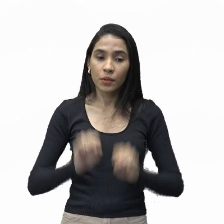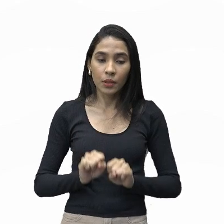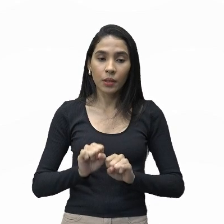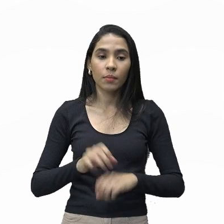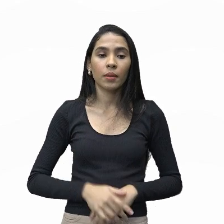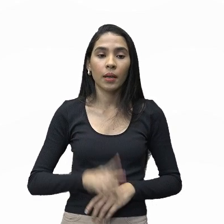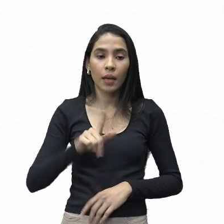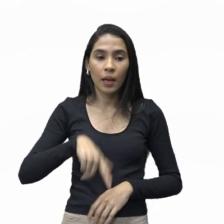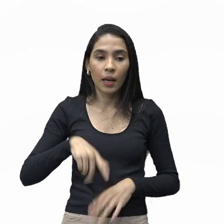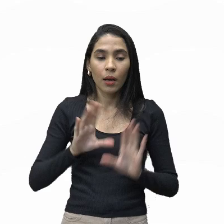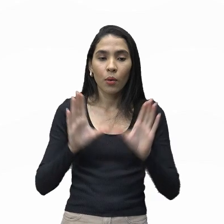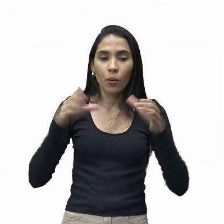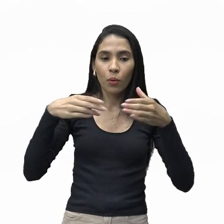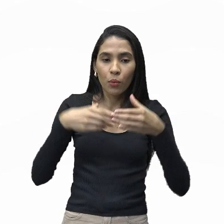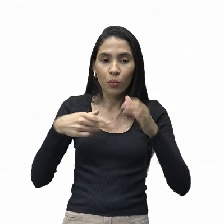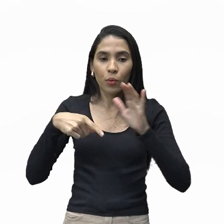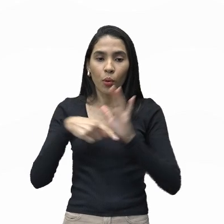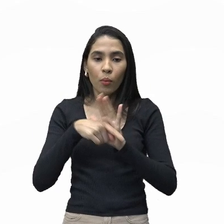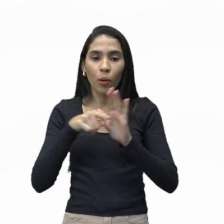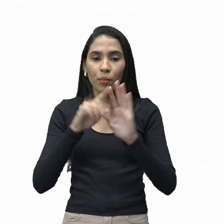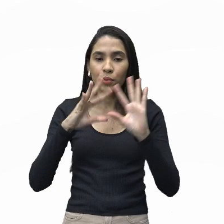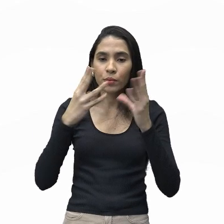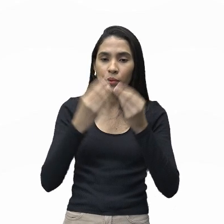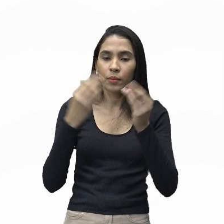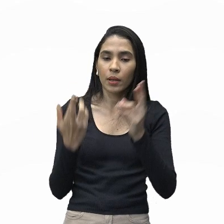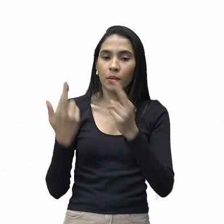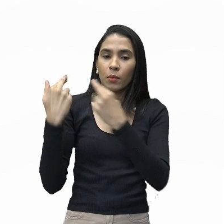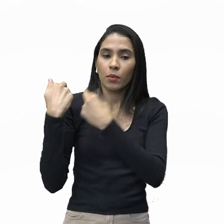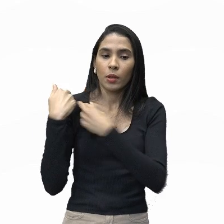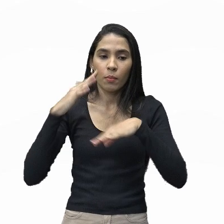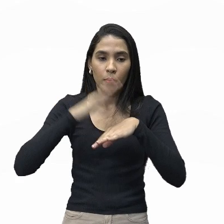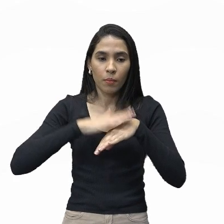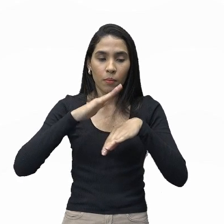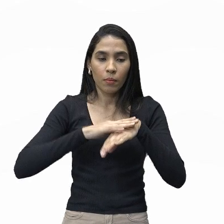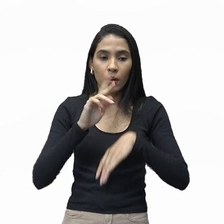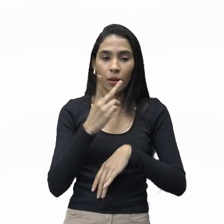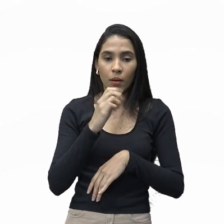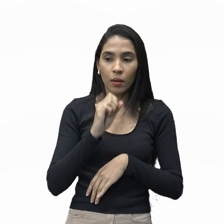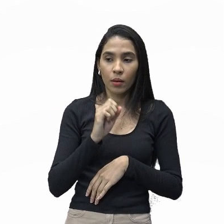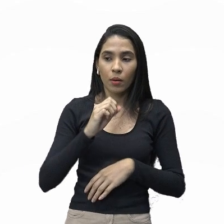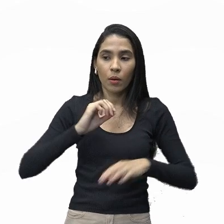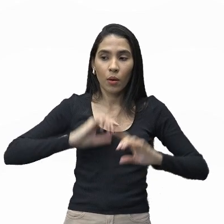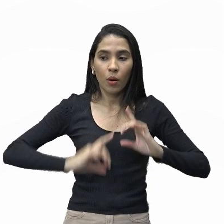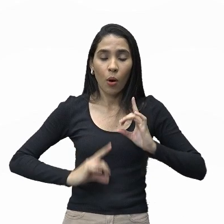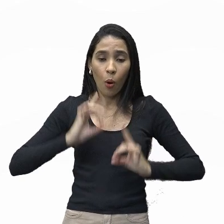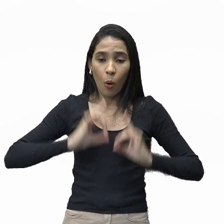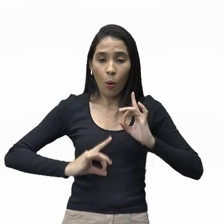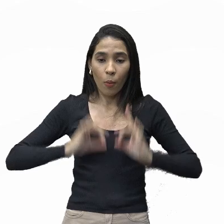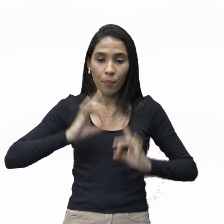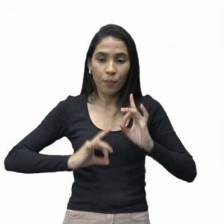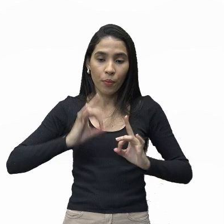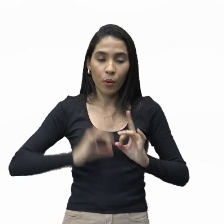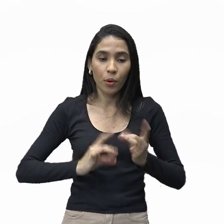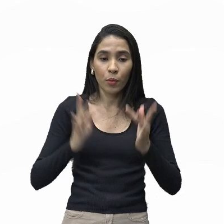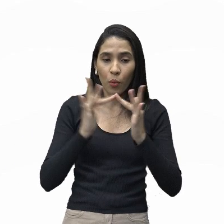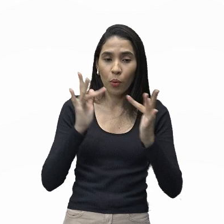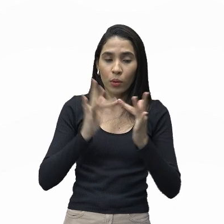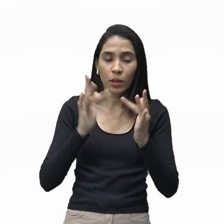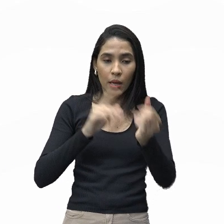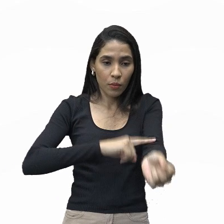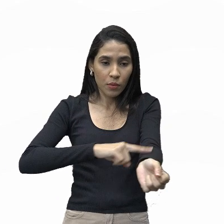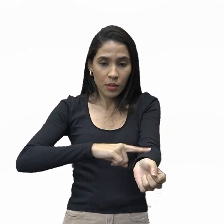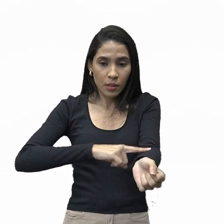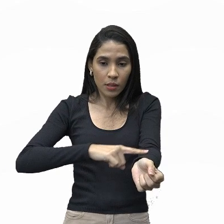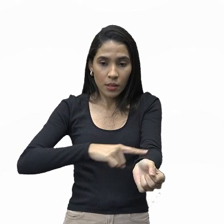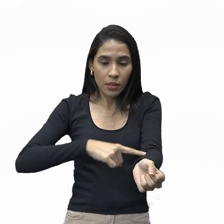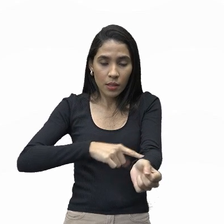o conjunto de glândulas responsáveis pela produção dos hormônios que são lançados no sangue e